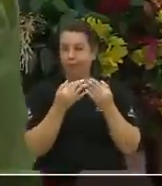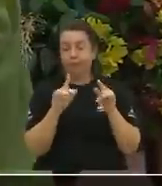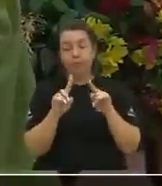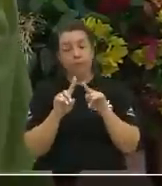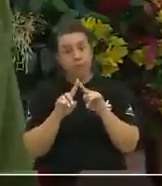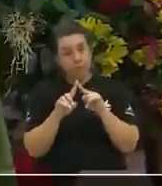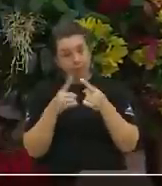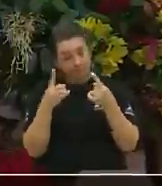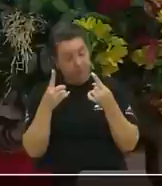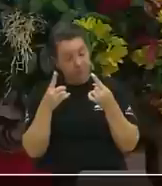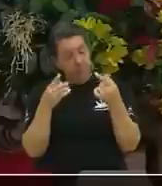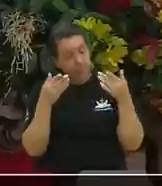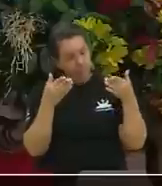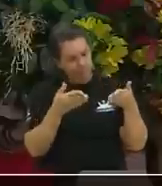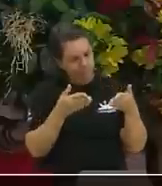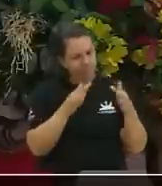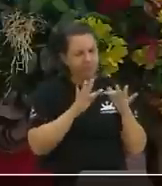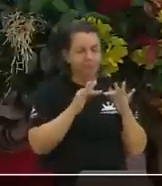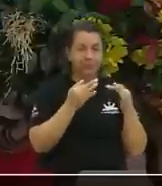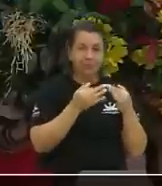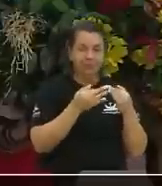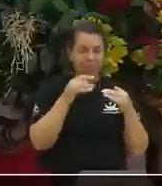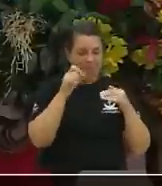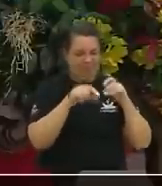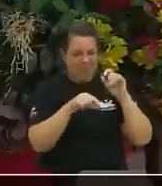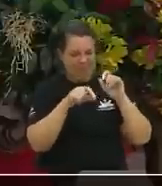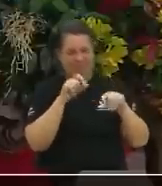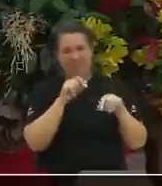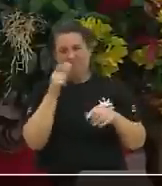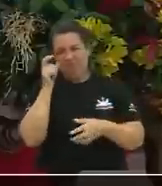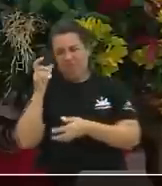família, ela é alvo do diabo.